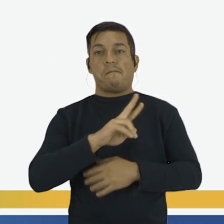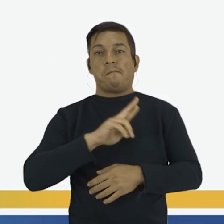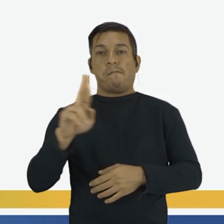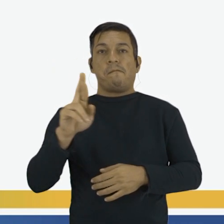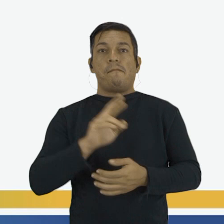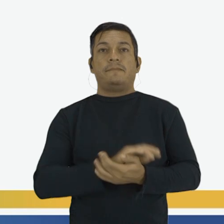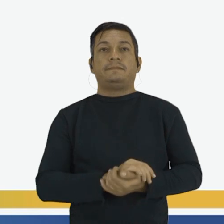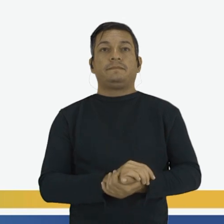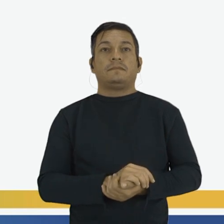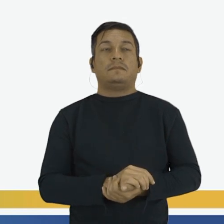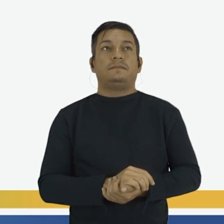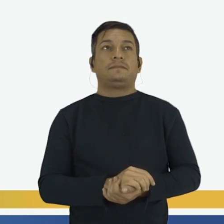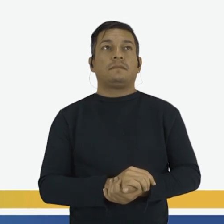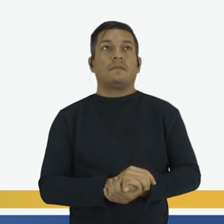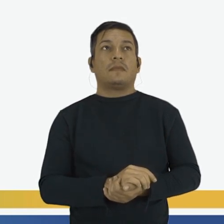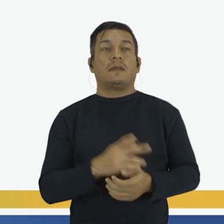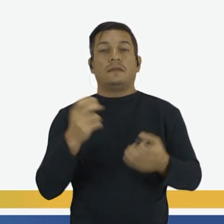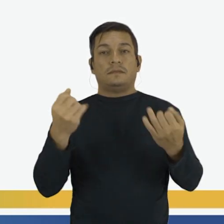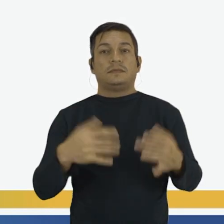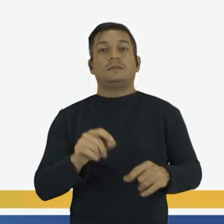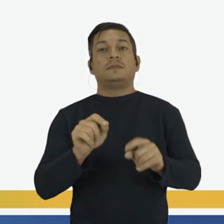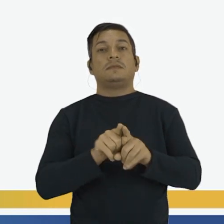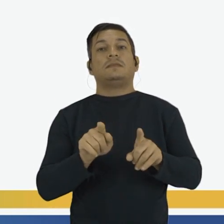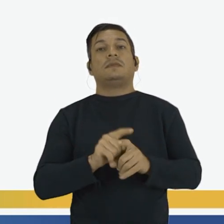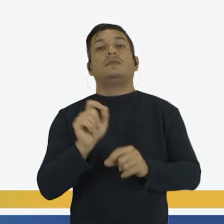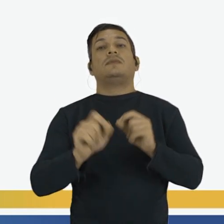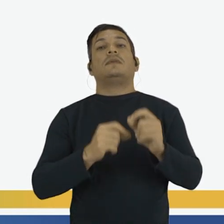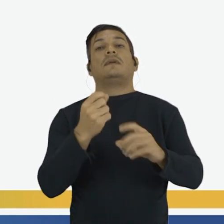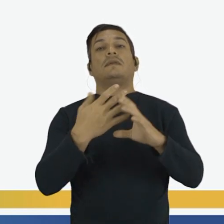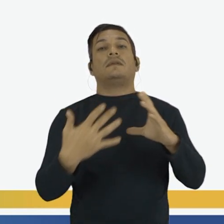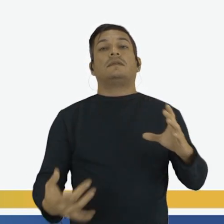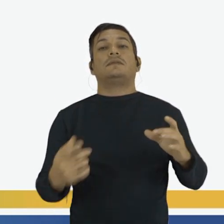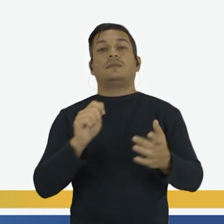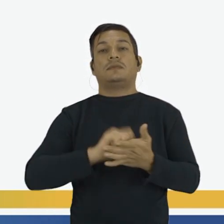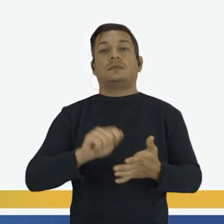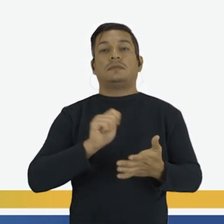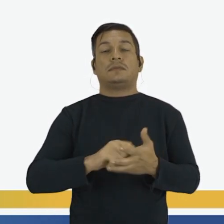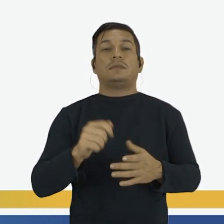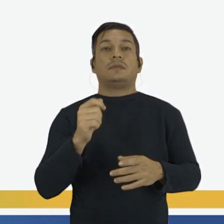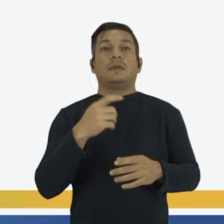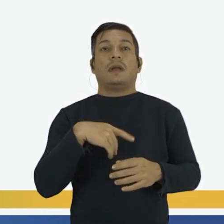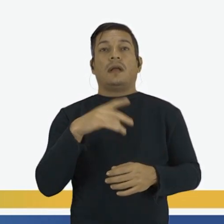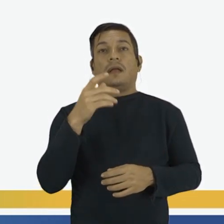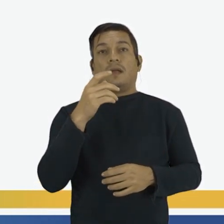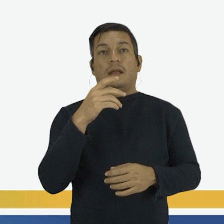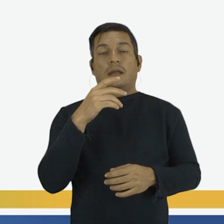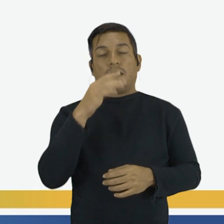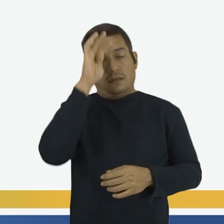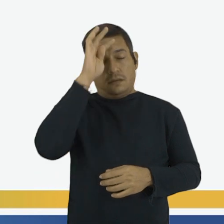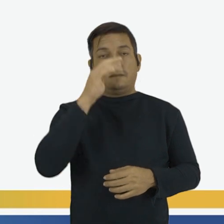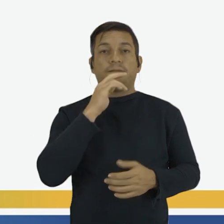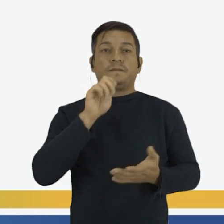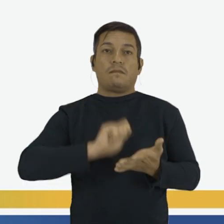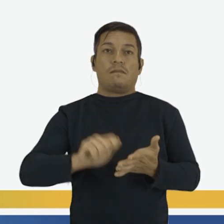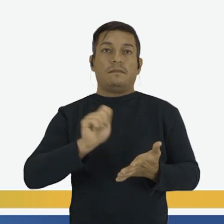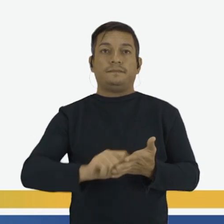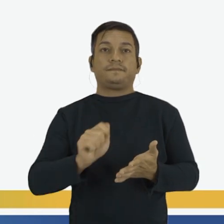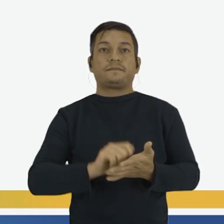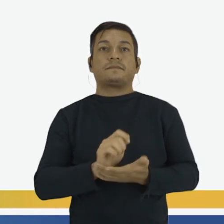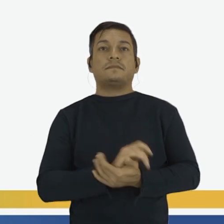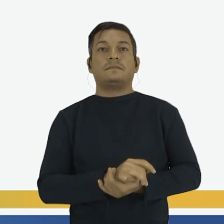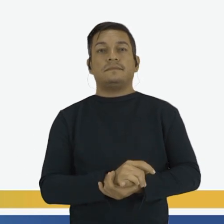religião, tá? Vamos falar um pouquinho da tradição escrita. Quais são as características das